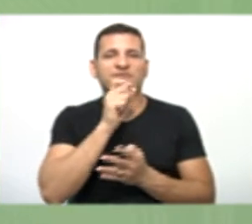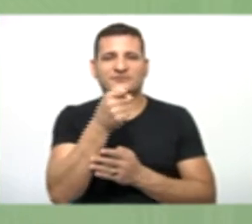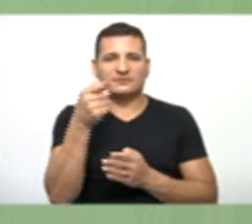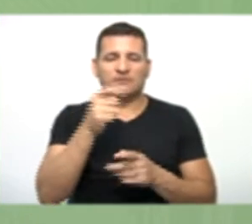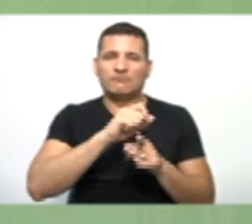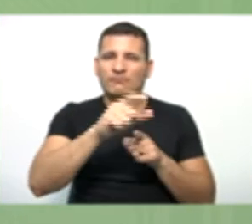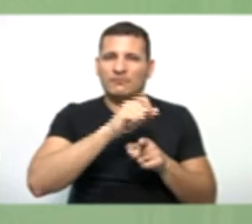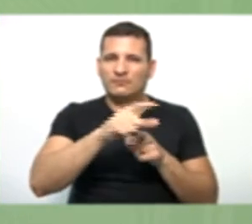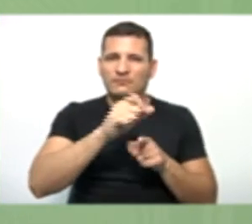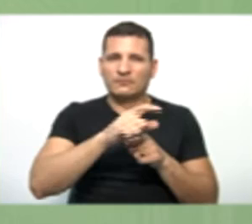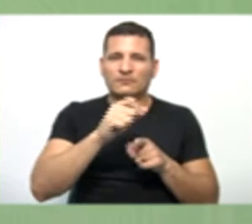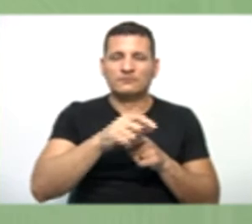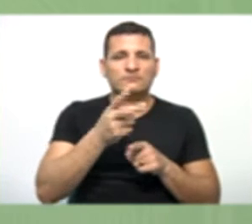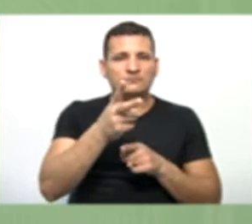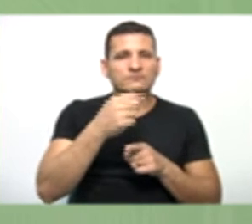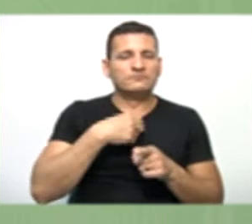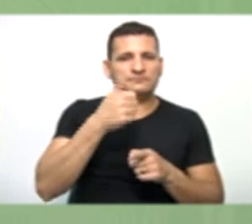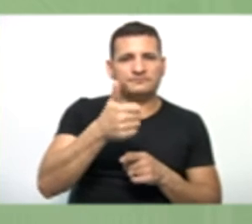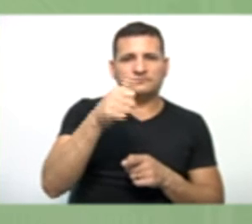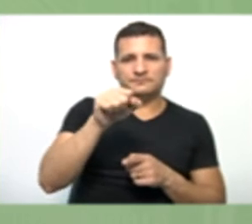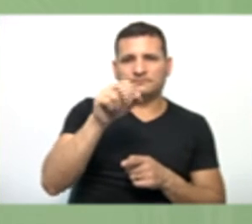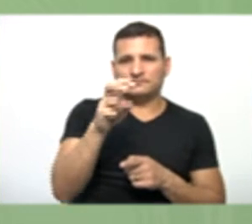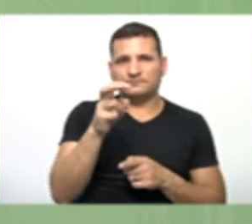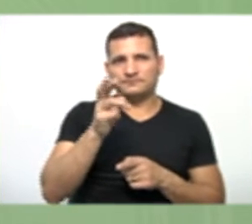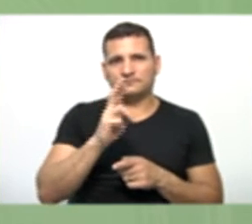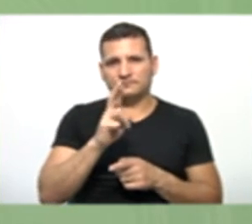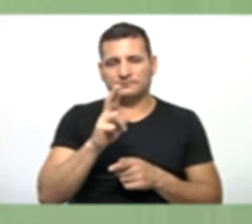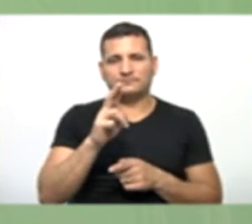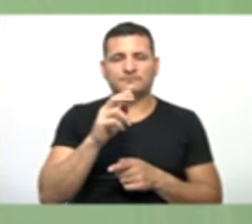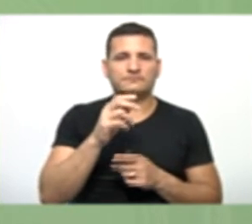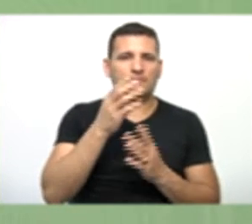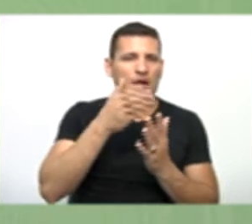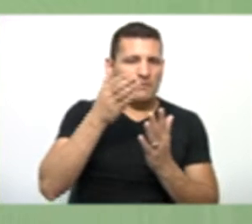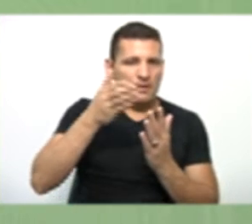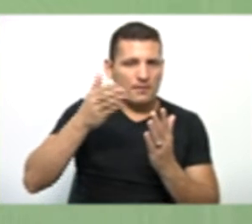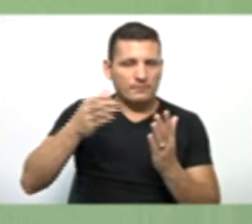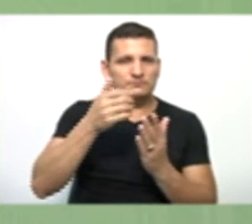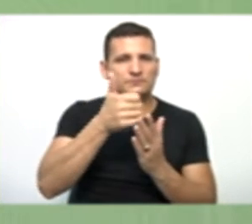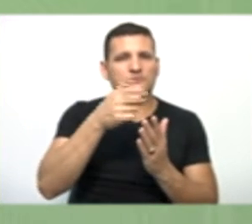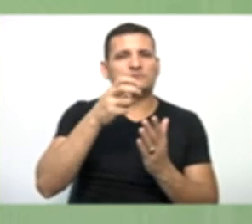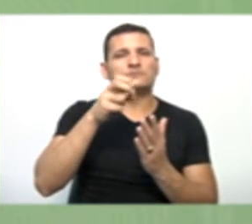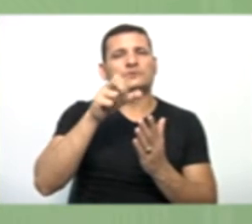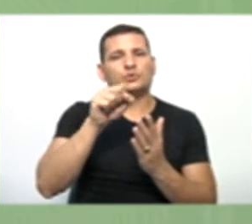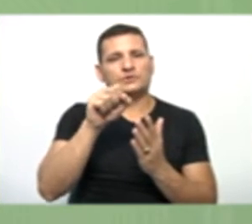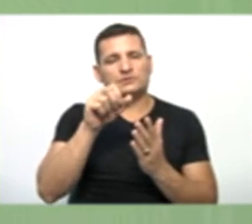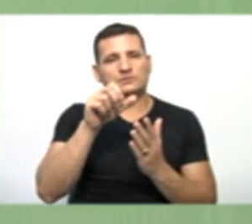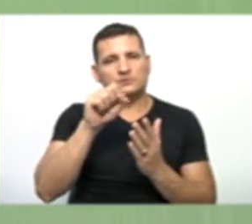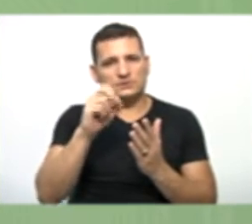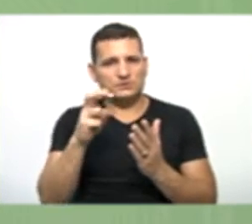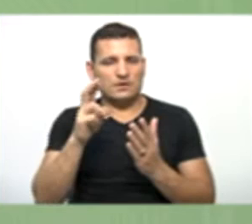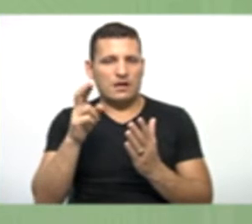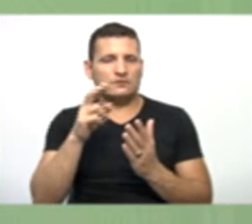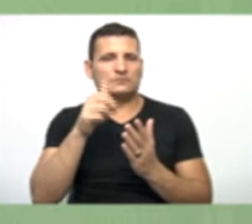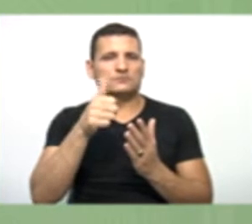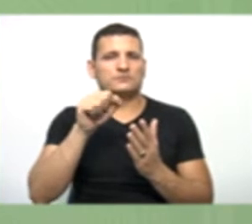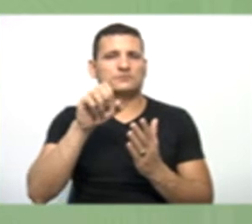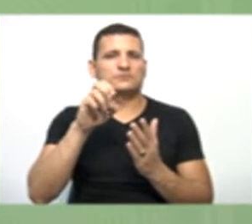estou pagando R$185, R$185, ok? É o meu pagamento. Essas siglas